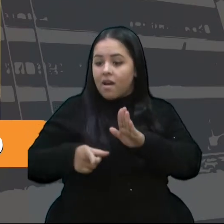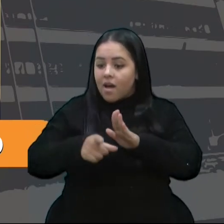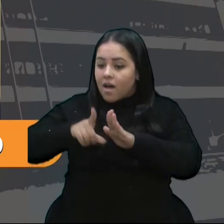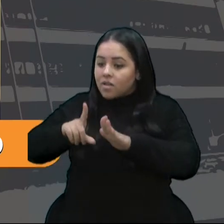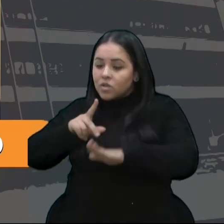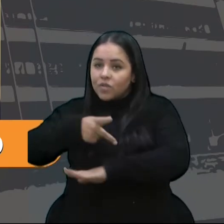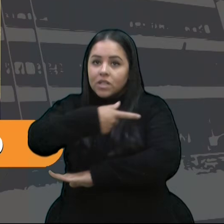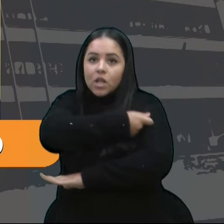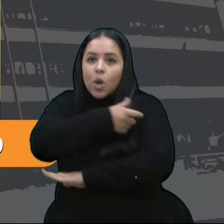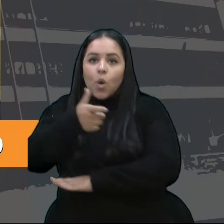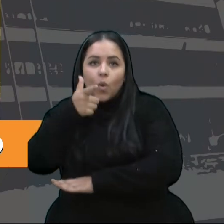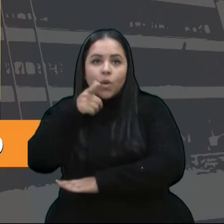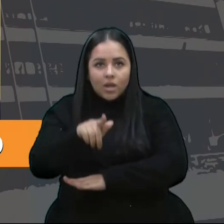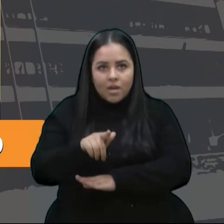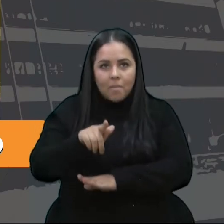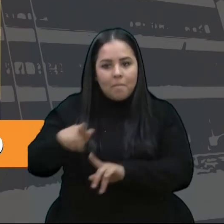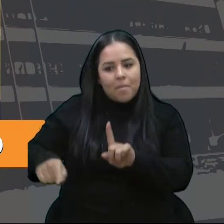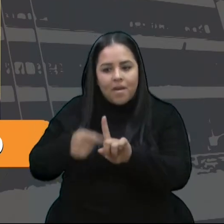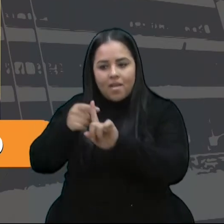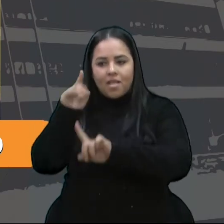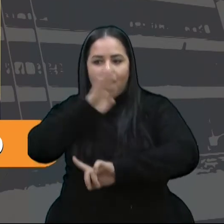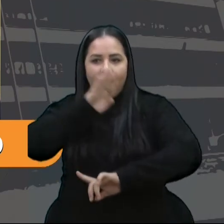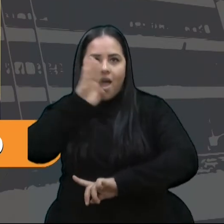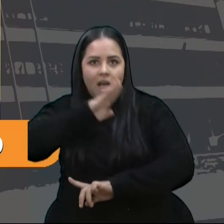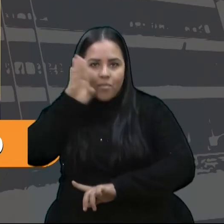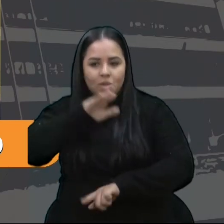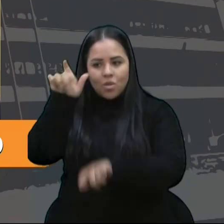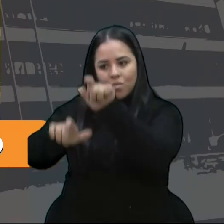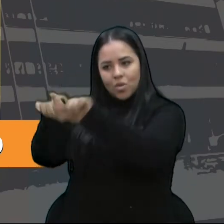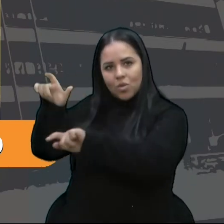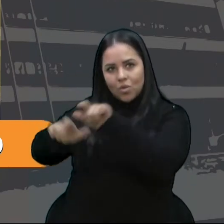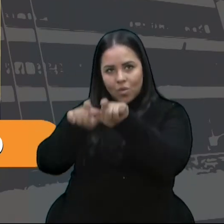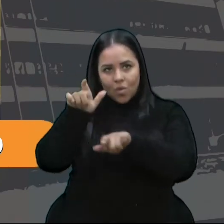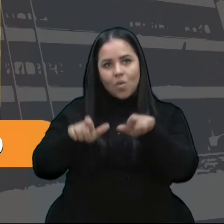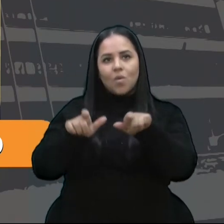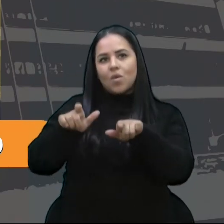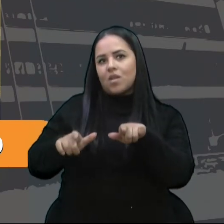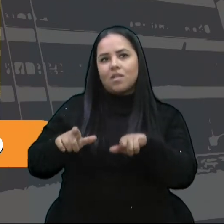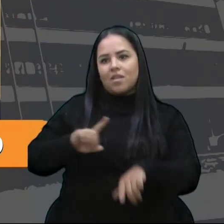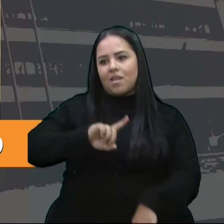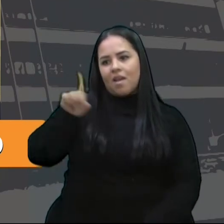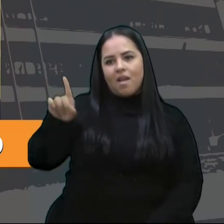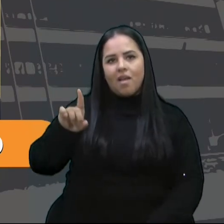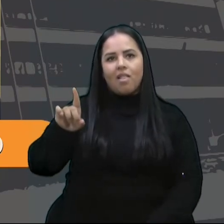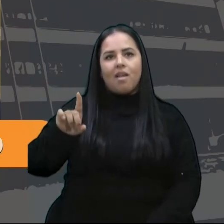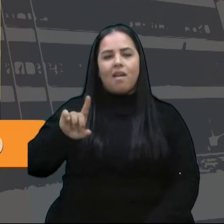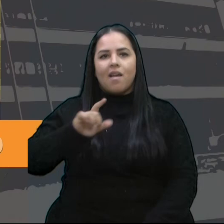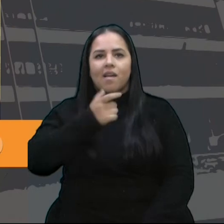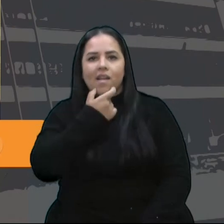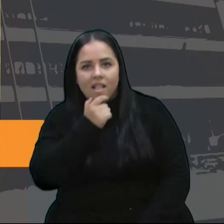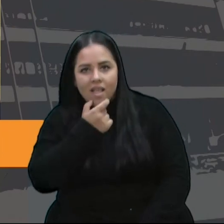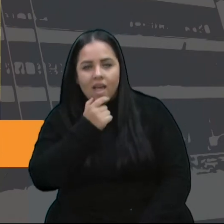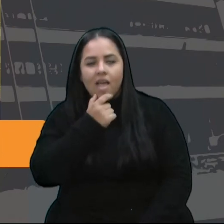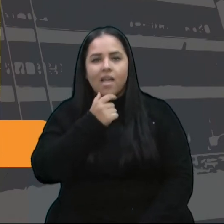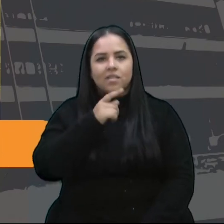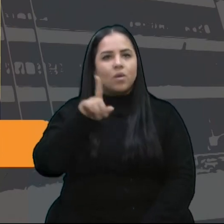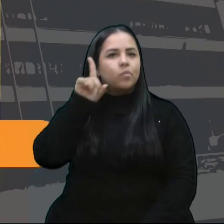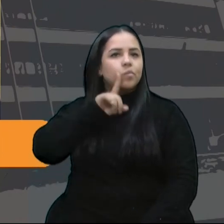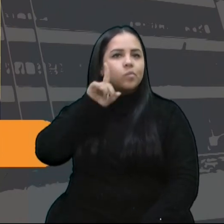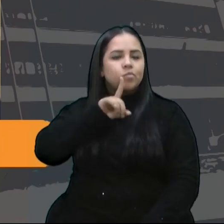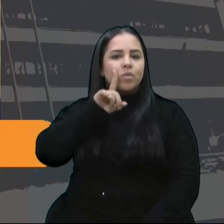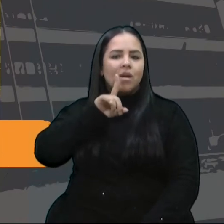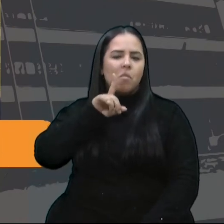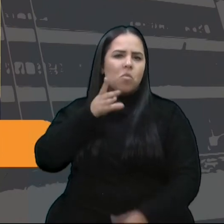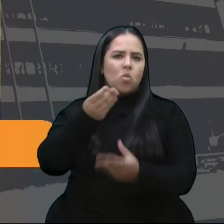conseguindo imunizar muito mais rapidamente as pessoas, né? O caso da Inglaterra, dos Estados Unidos, muitos países aqui da Europa já estão